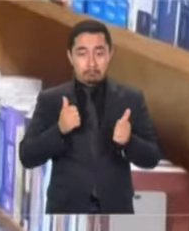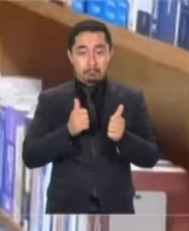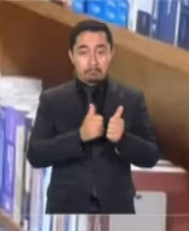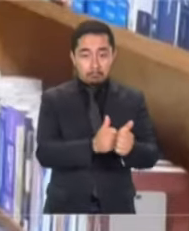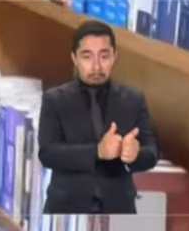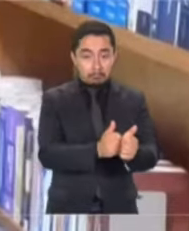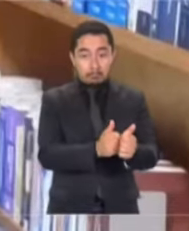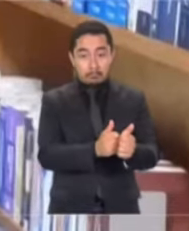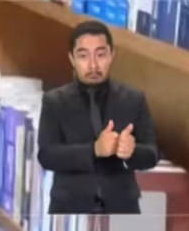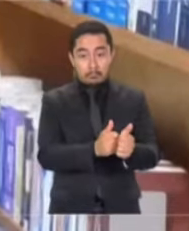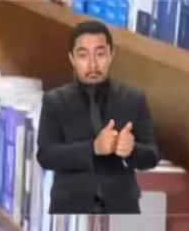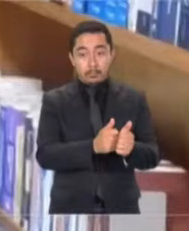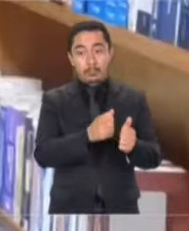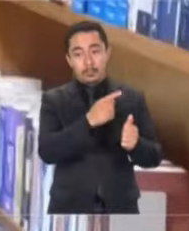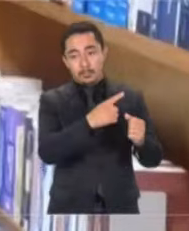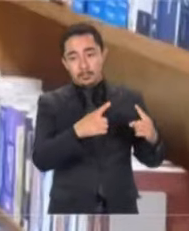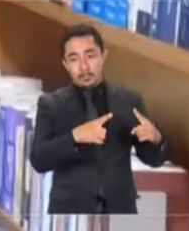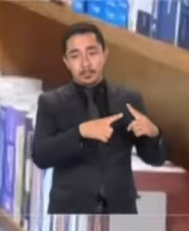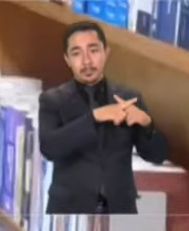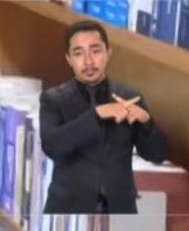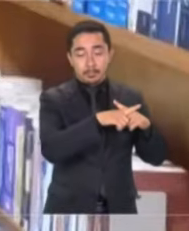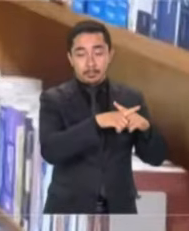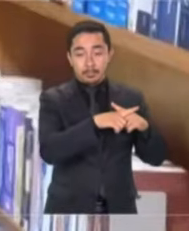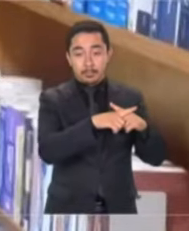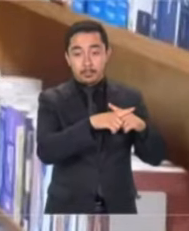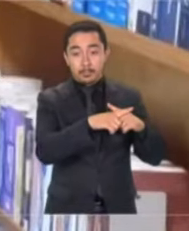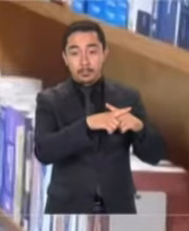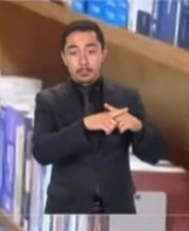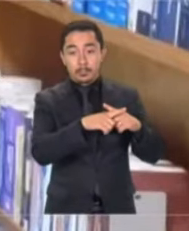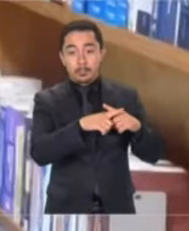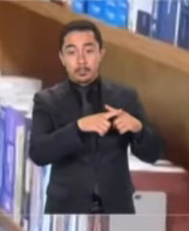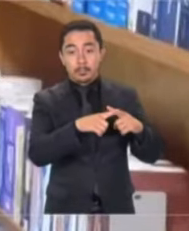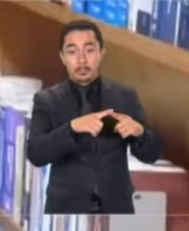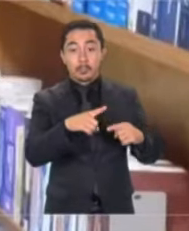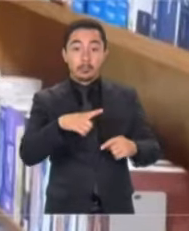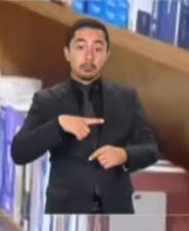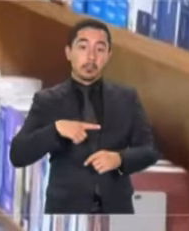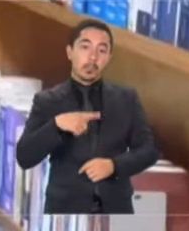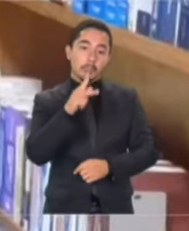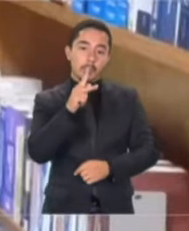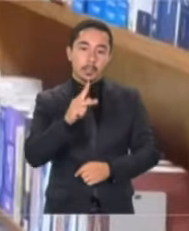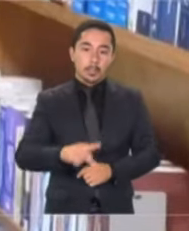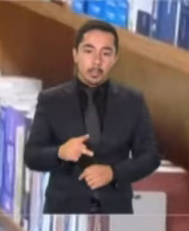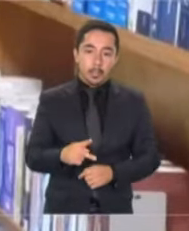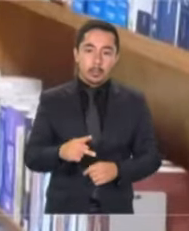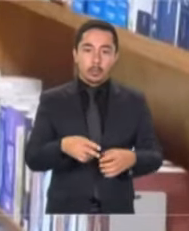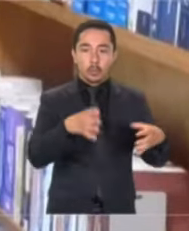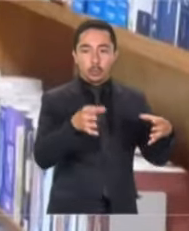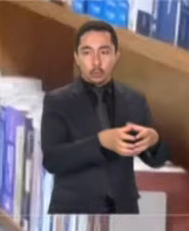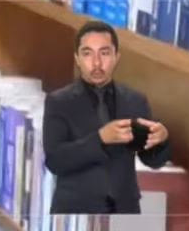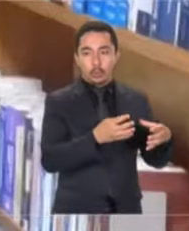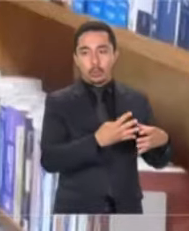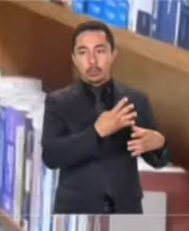divergente, lembrando, inclusive, o precedente da quarta turma do STJ,